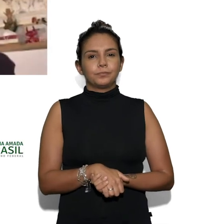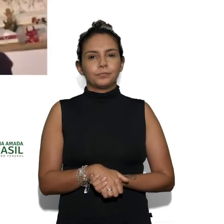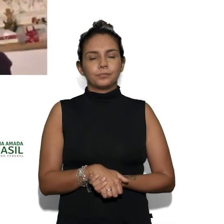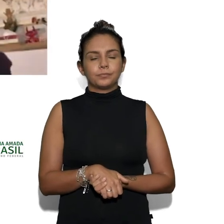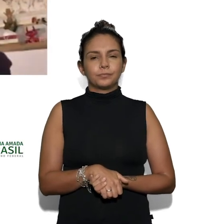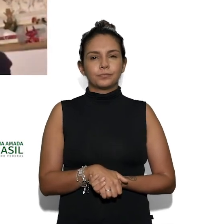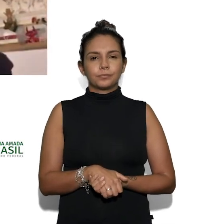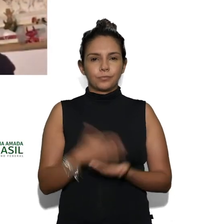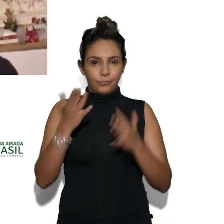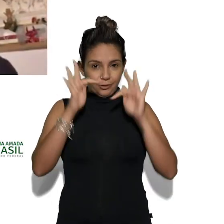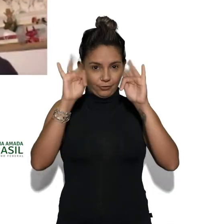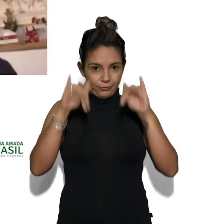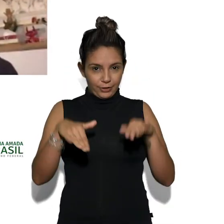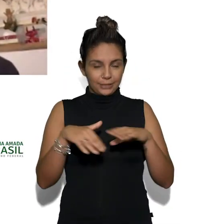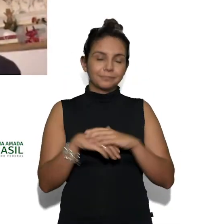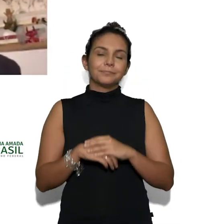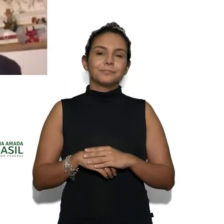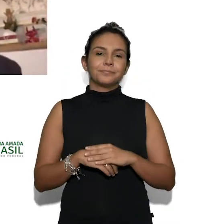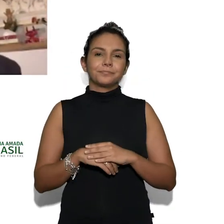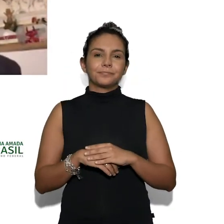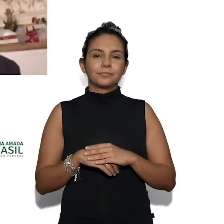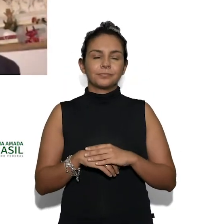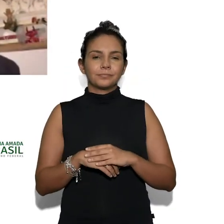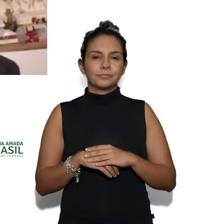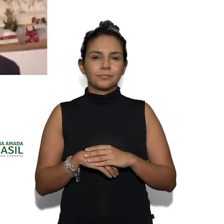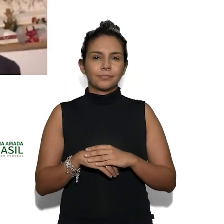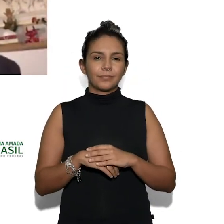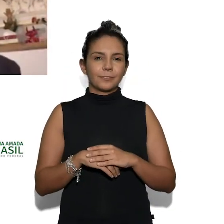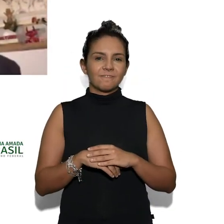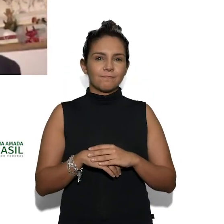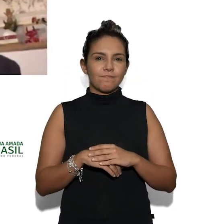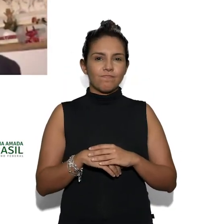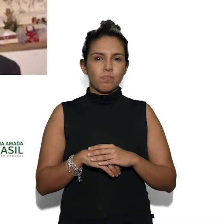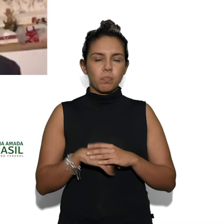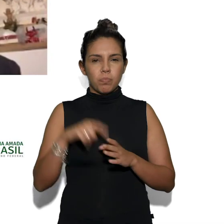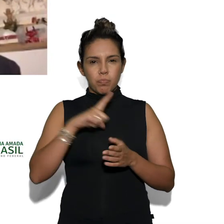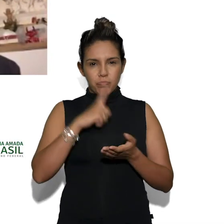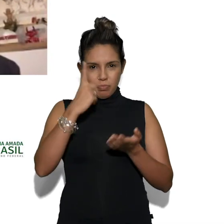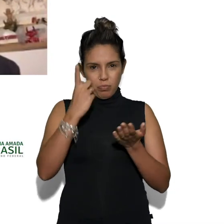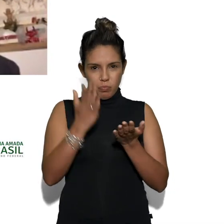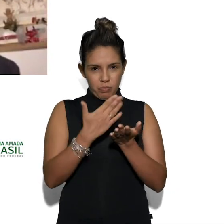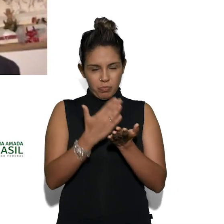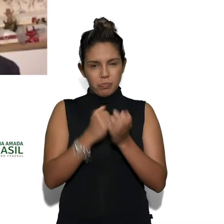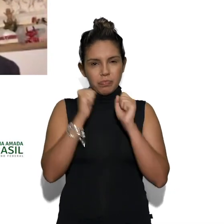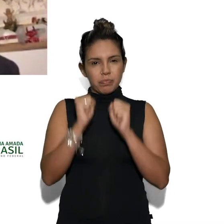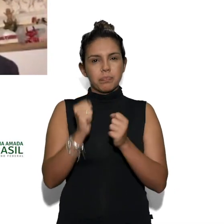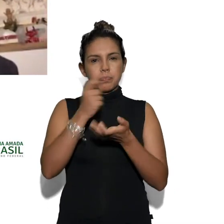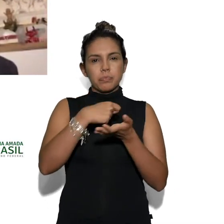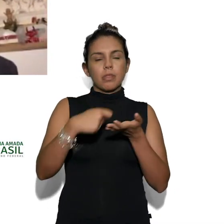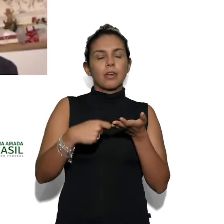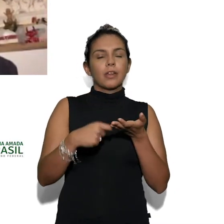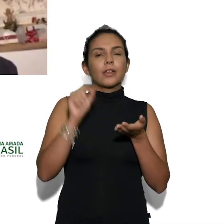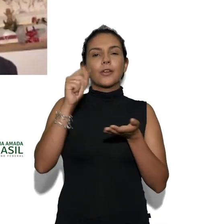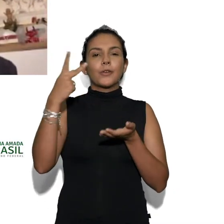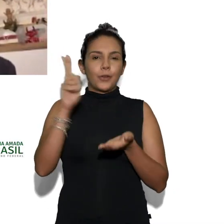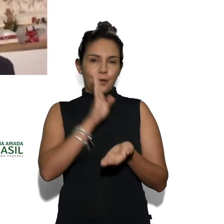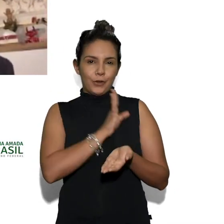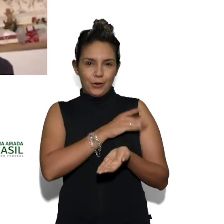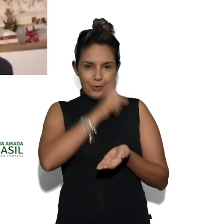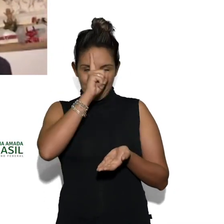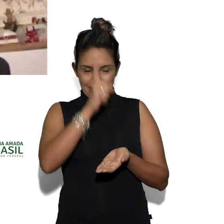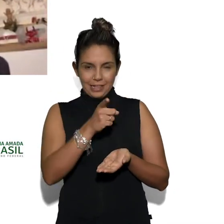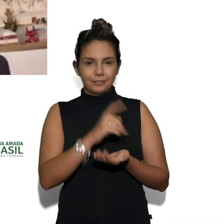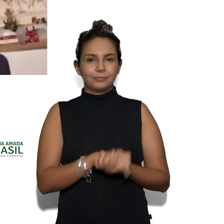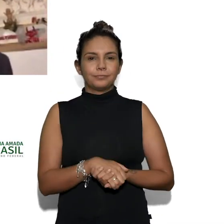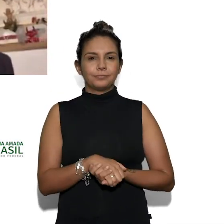Walter Hugo, estamos chegando ao final. Se você tivesse aí um caderninho e pudesse escrever o que o seu coração